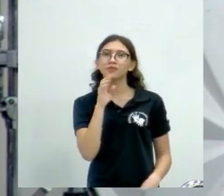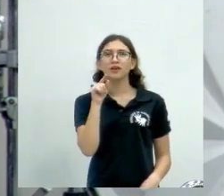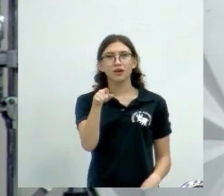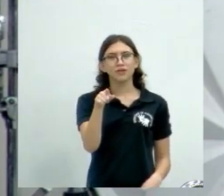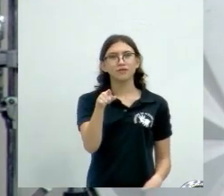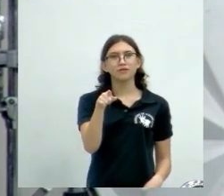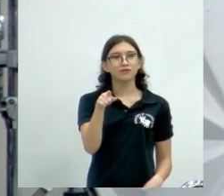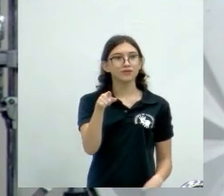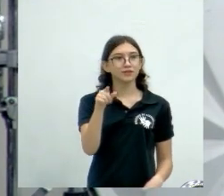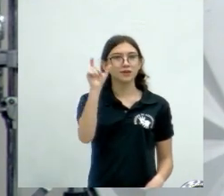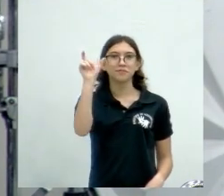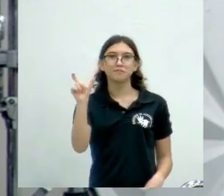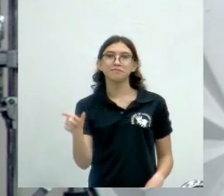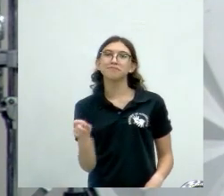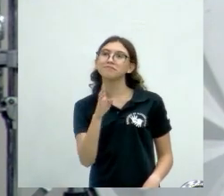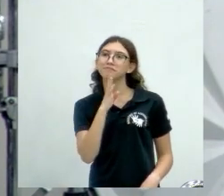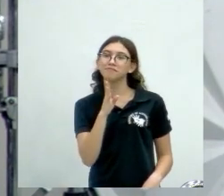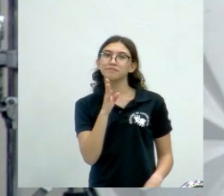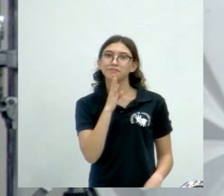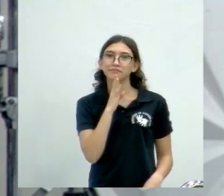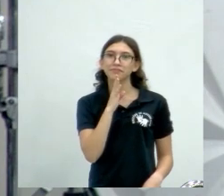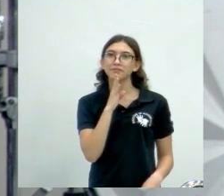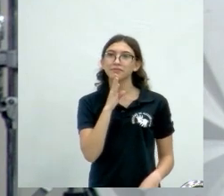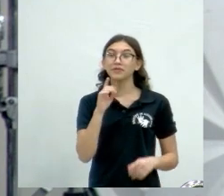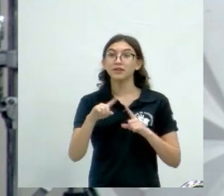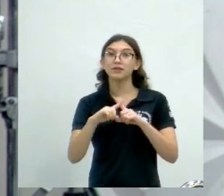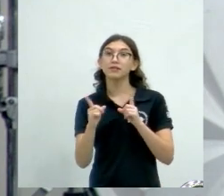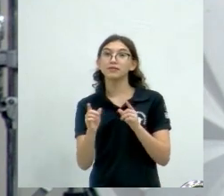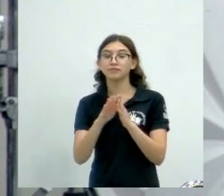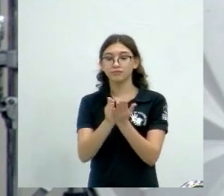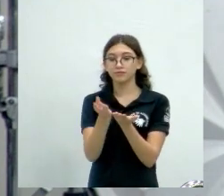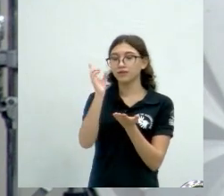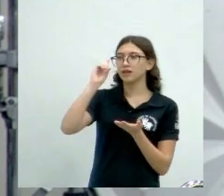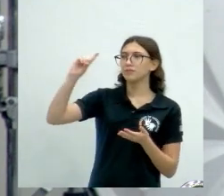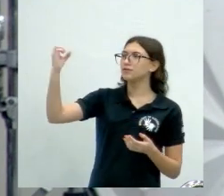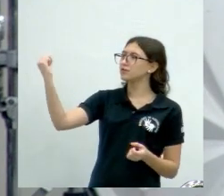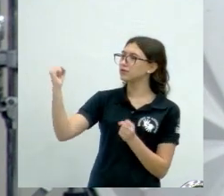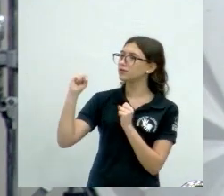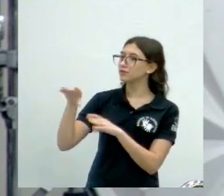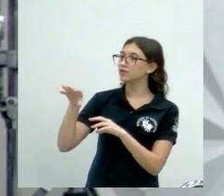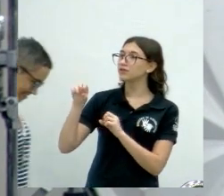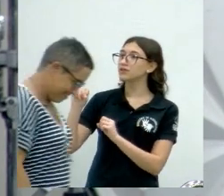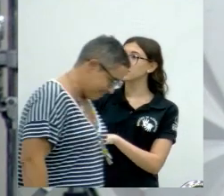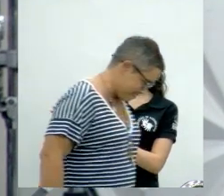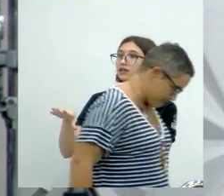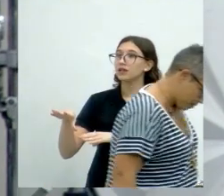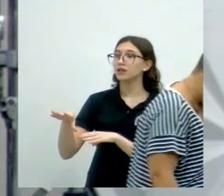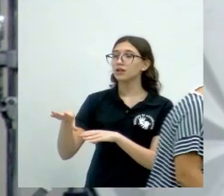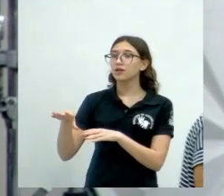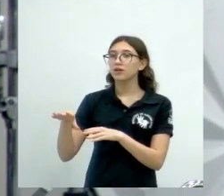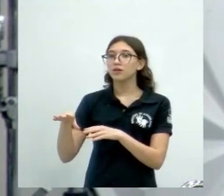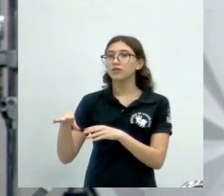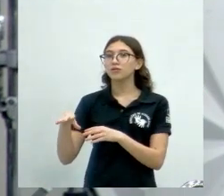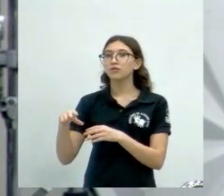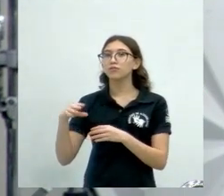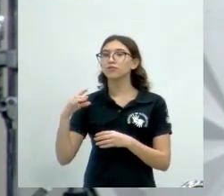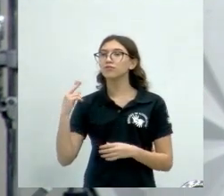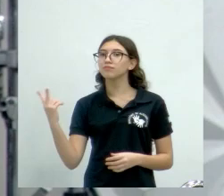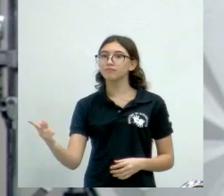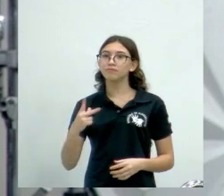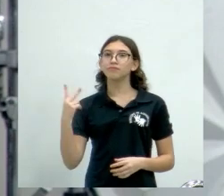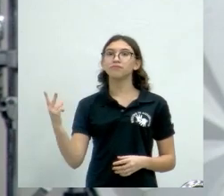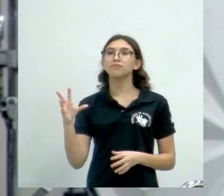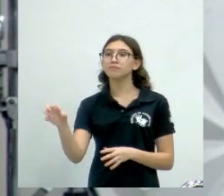uma pessoa sábia, mas a Bíblia nos ensina como alcançar, como conquistar